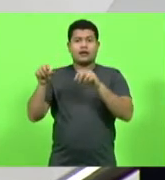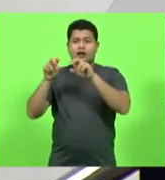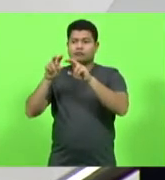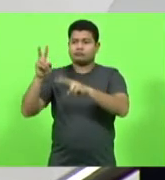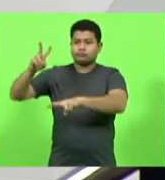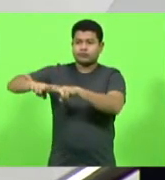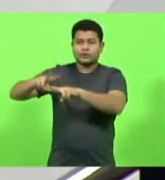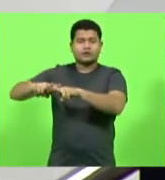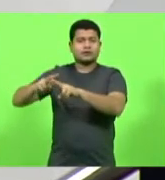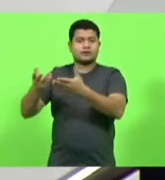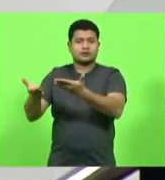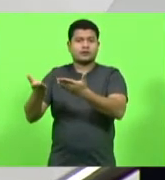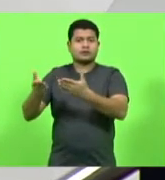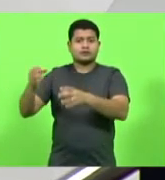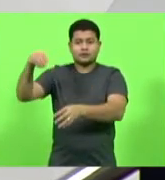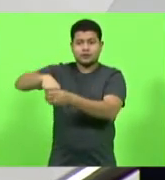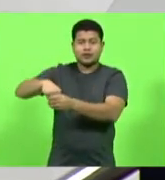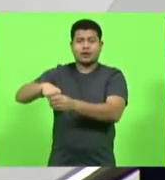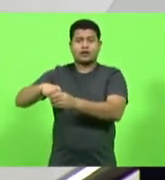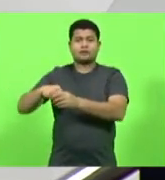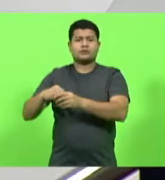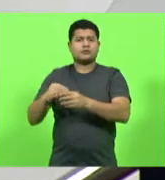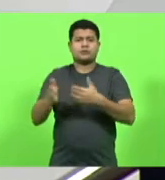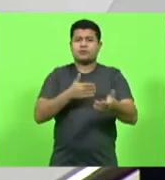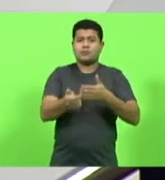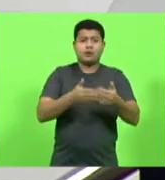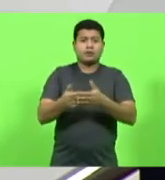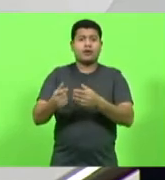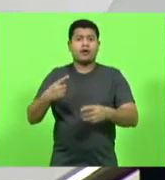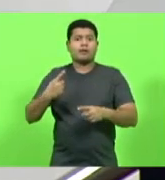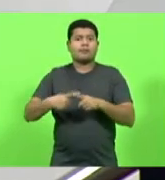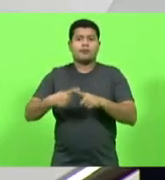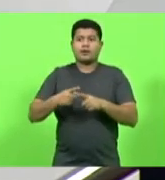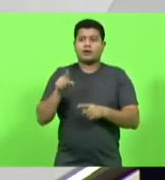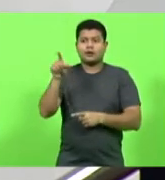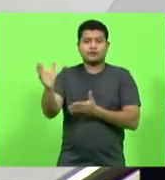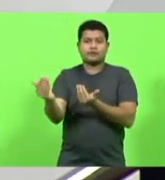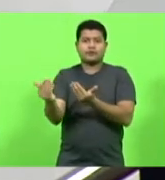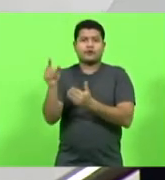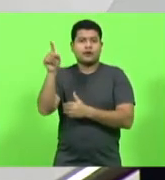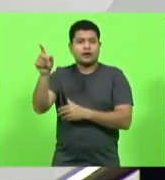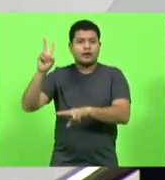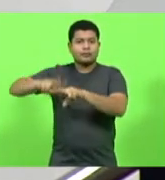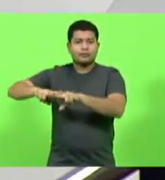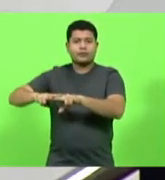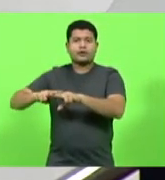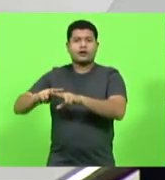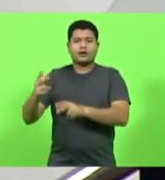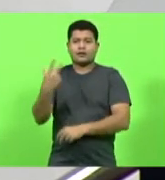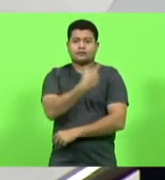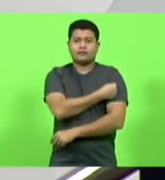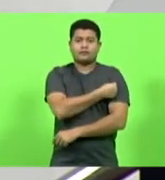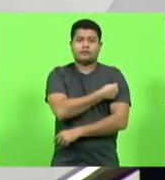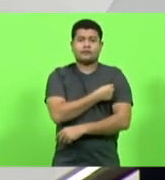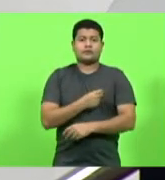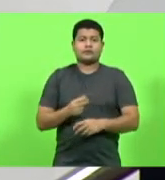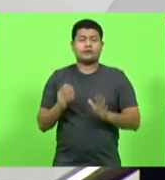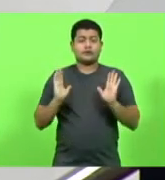lugar. Agora, por que que vamos vacinar um jovem lá do presídio? Inclusive, está